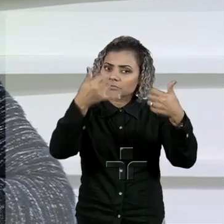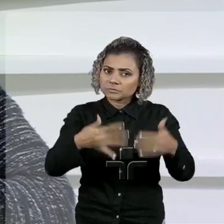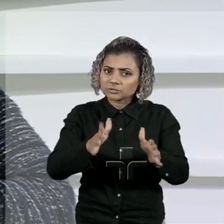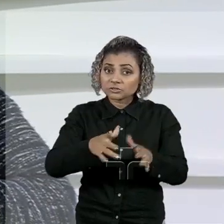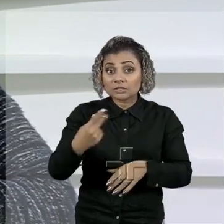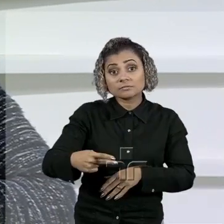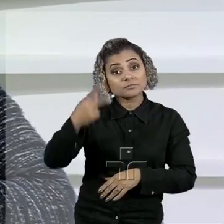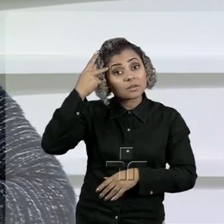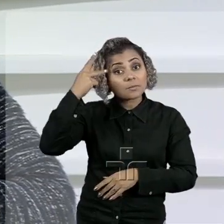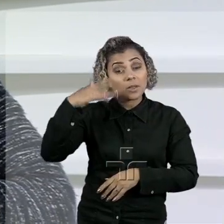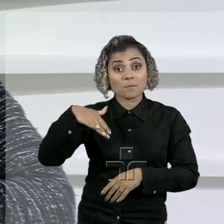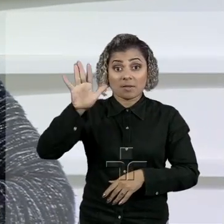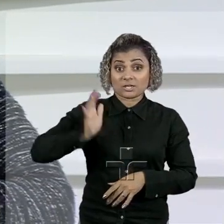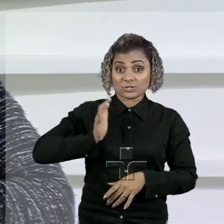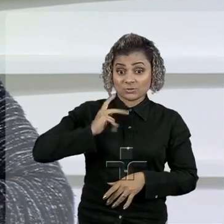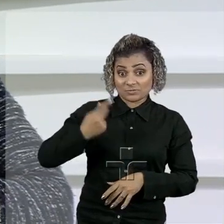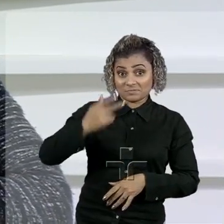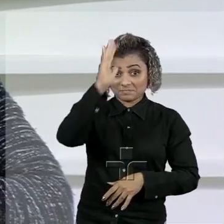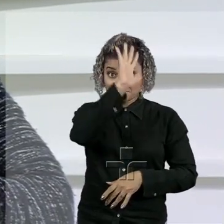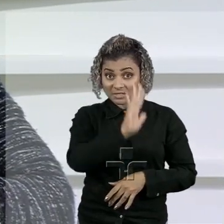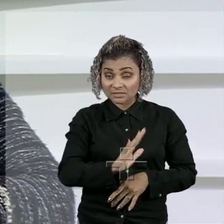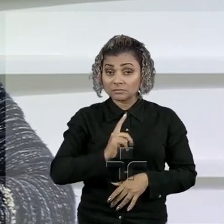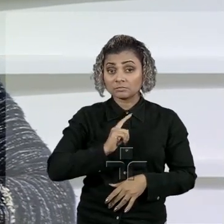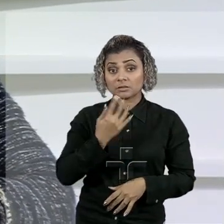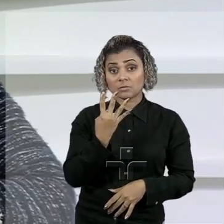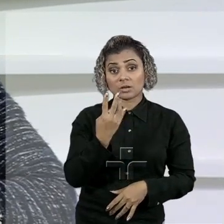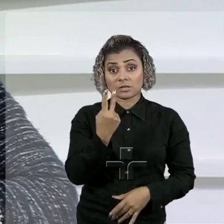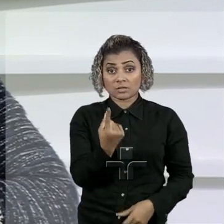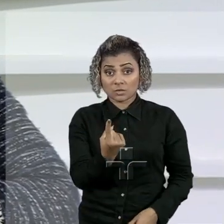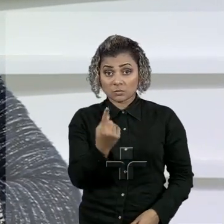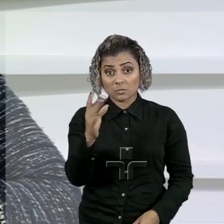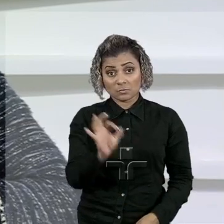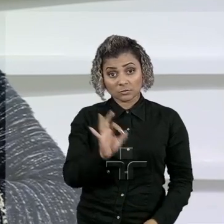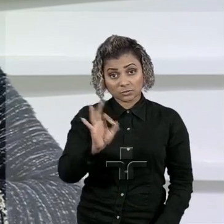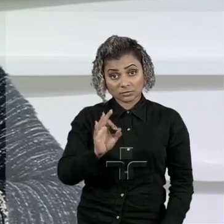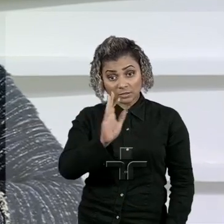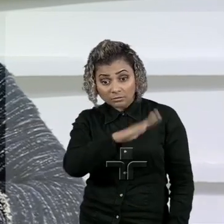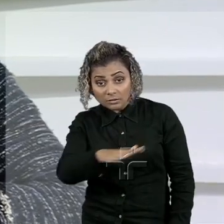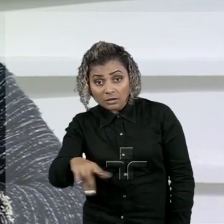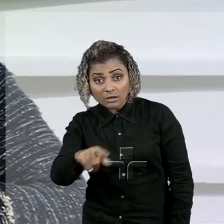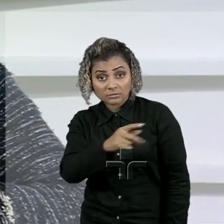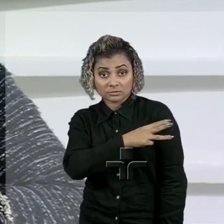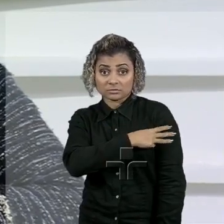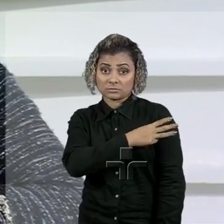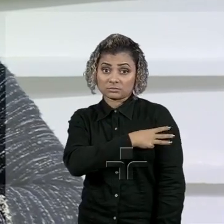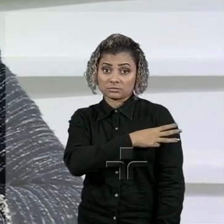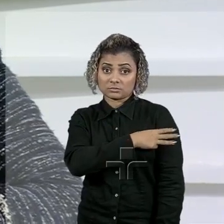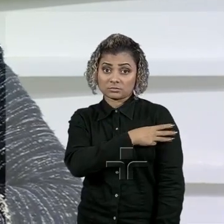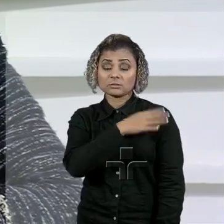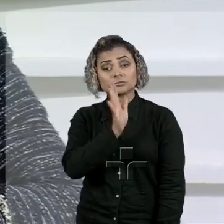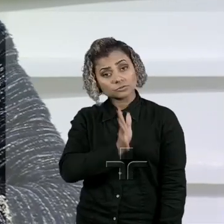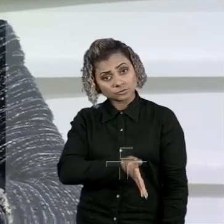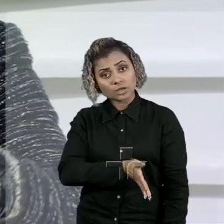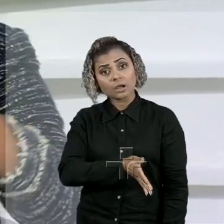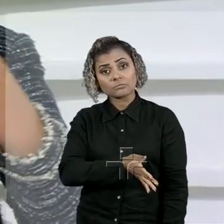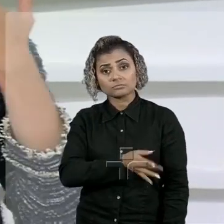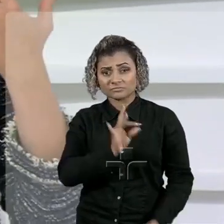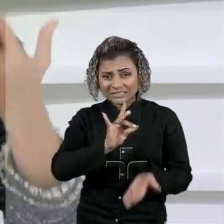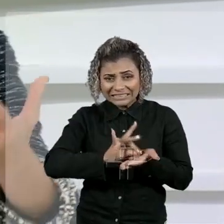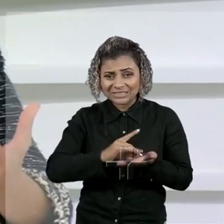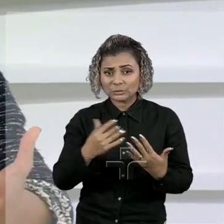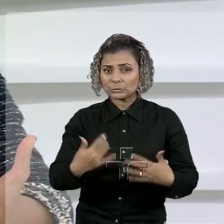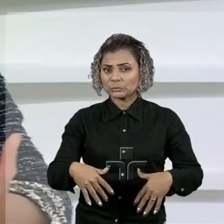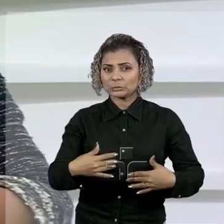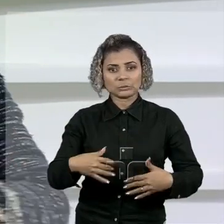estado mais rico do Brasil, mas ainda tem 41% das crianças, né, que estão no terceiro ano aqui, um nível ainda